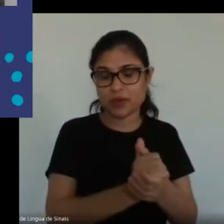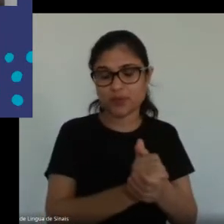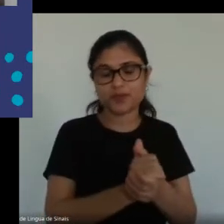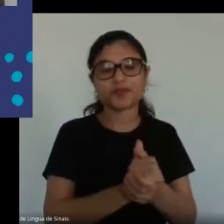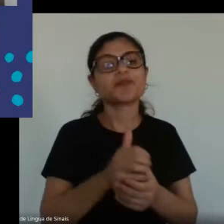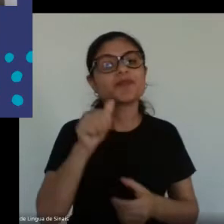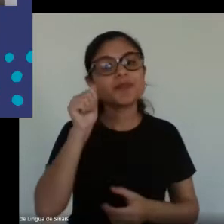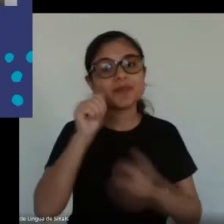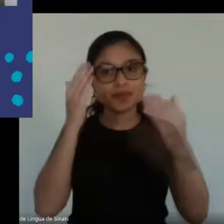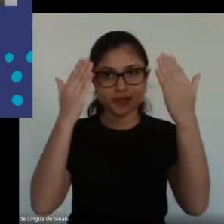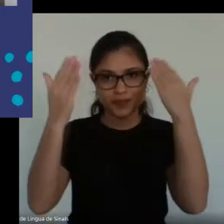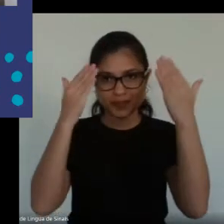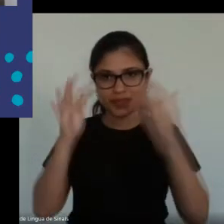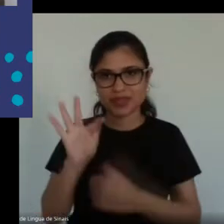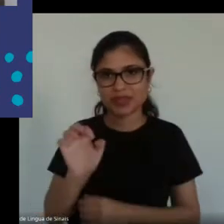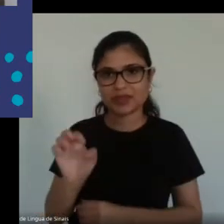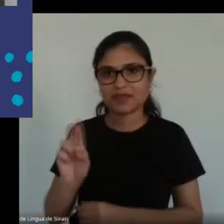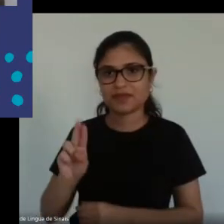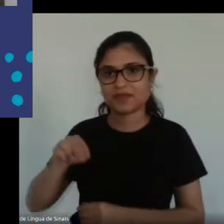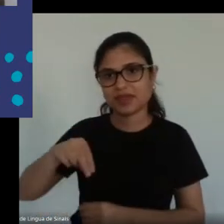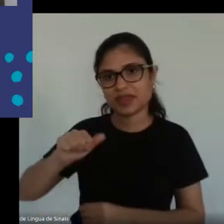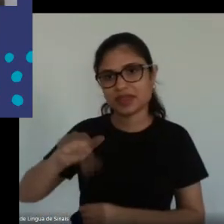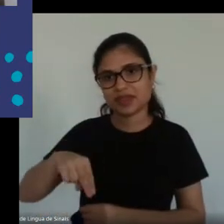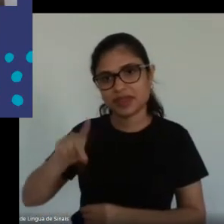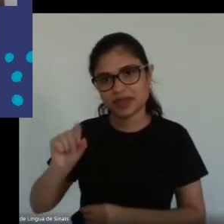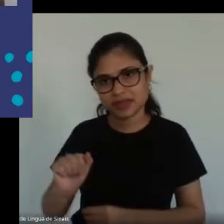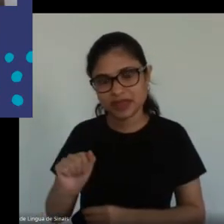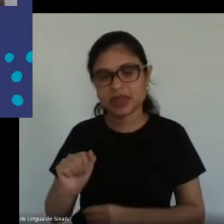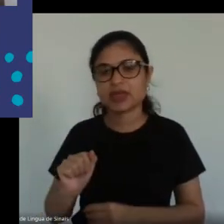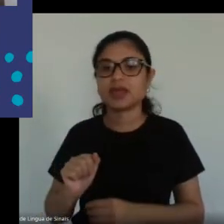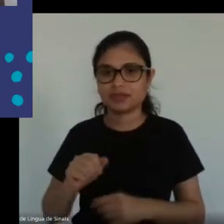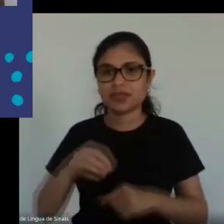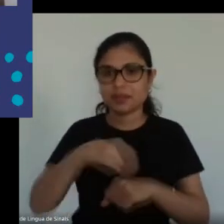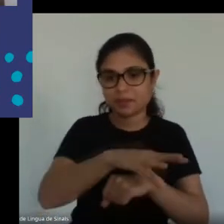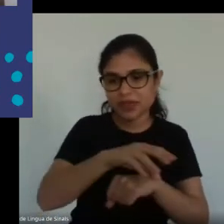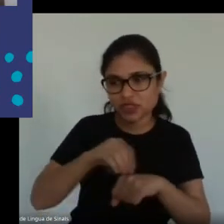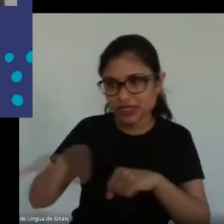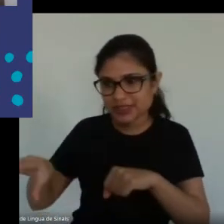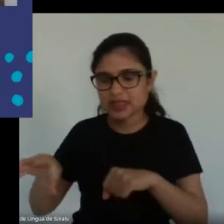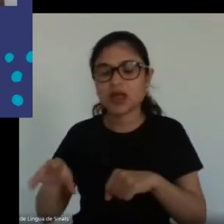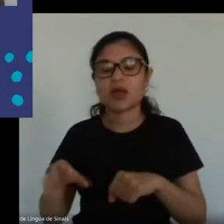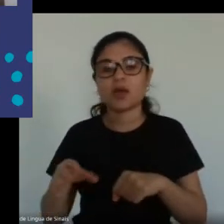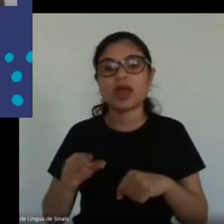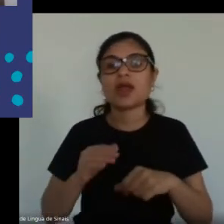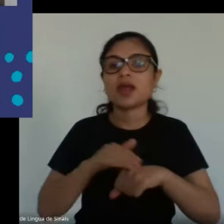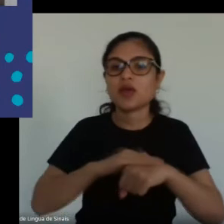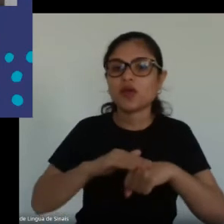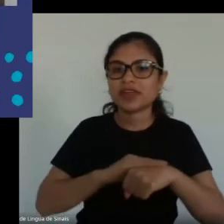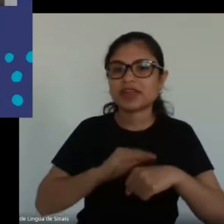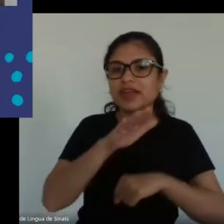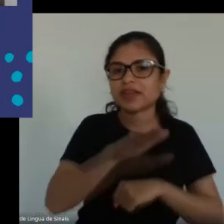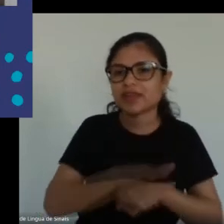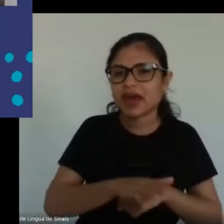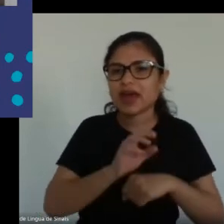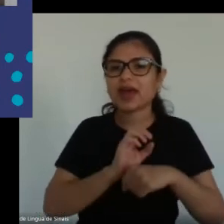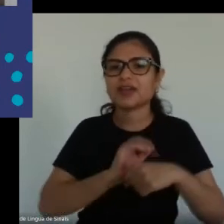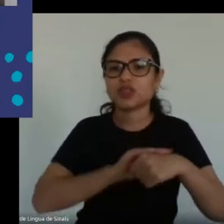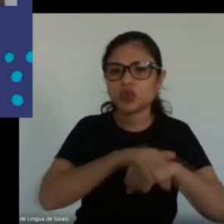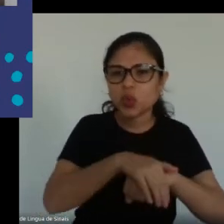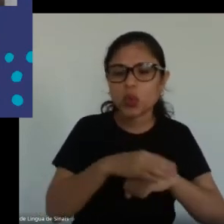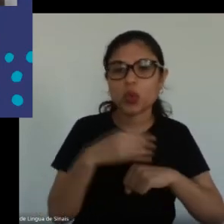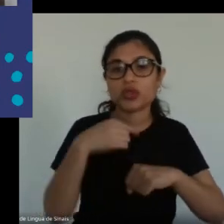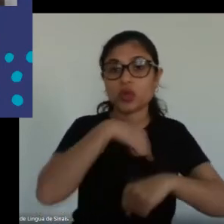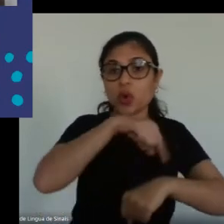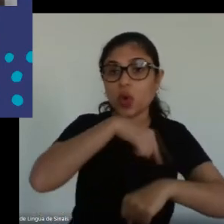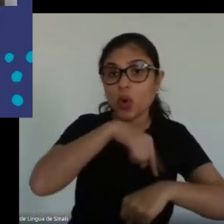essa mediação, a Fernanda, a gente conversava à tarde, a gente conversava à noite, horas e horas, para ela